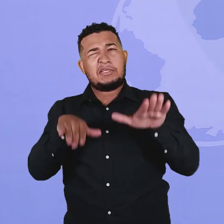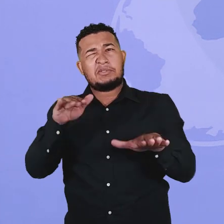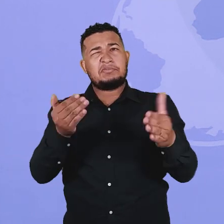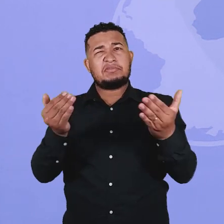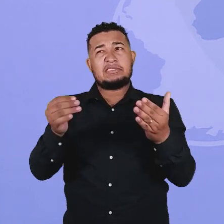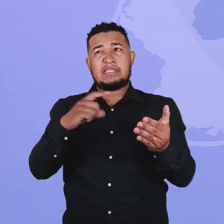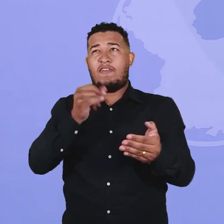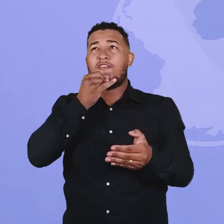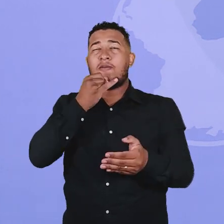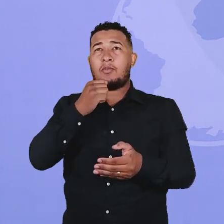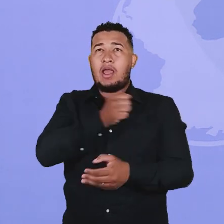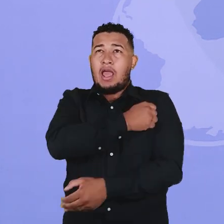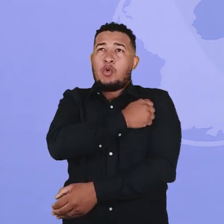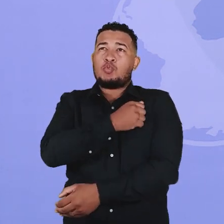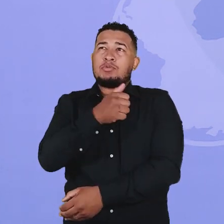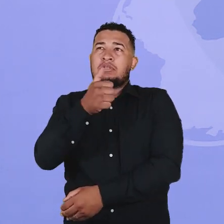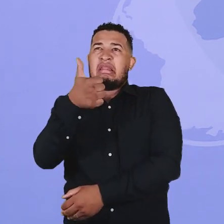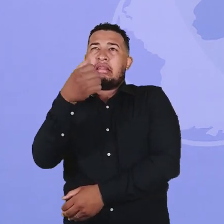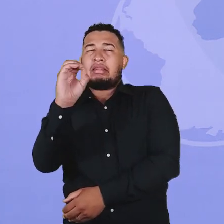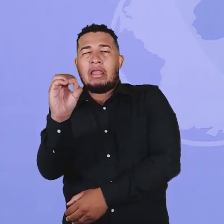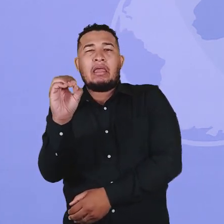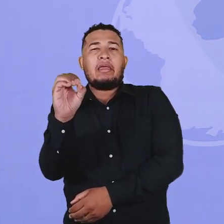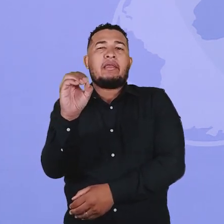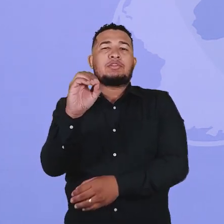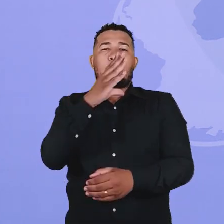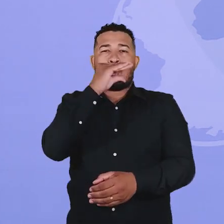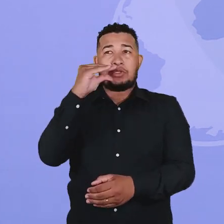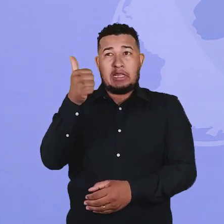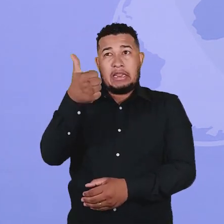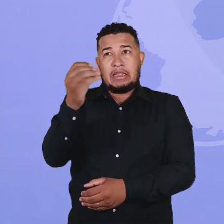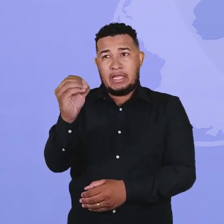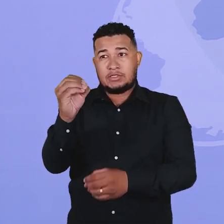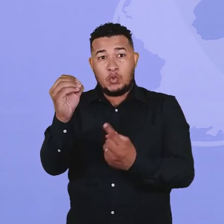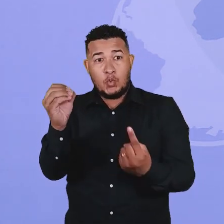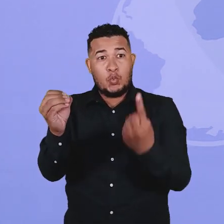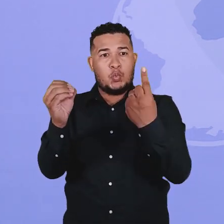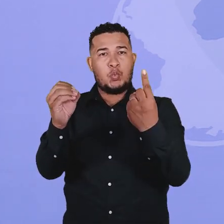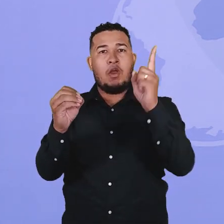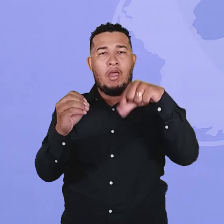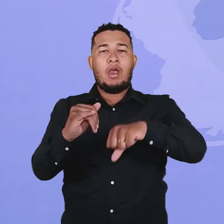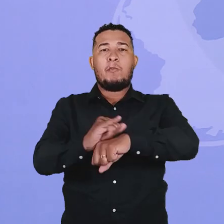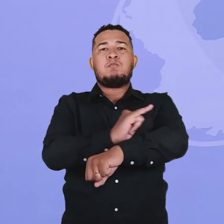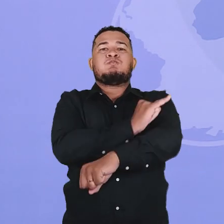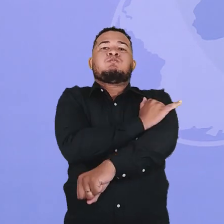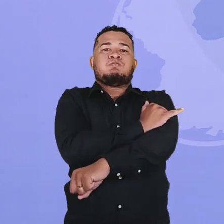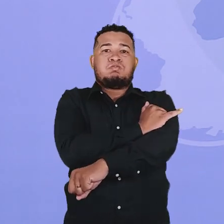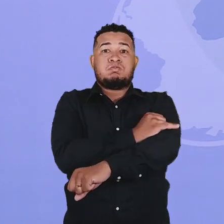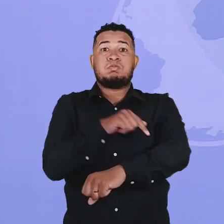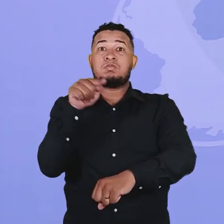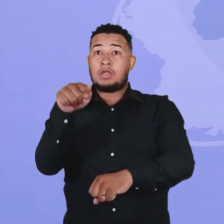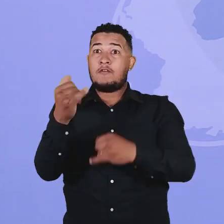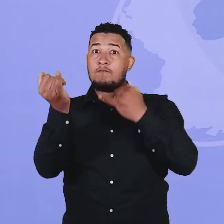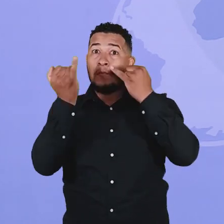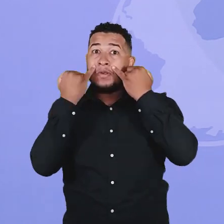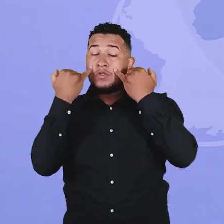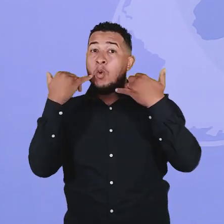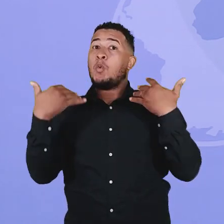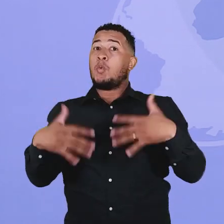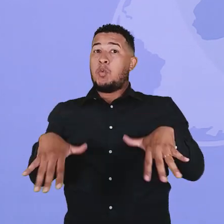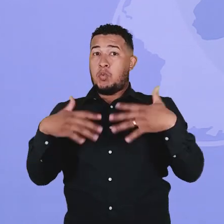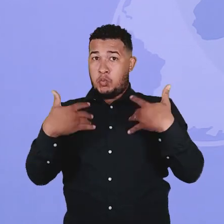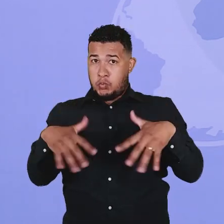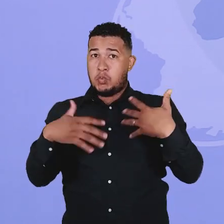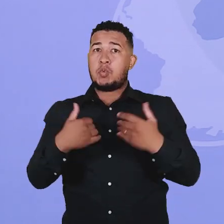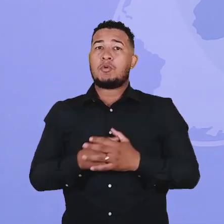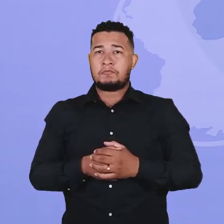aproximadamente, de cada 10 alunos, de cada 10 adolescentes, um é obeso. E isso é um dado muito alarmante. E